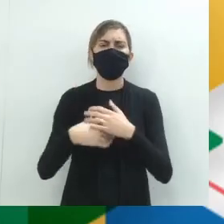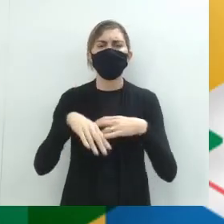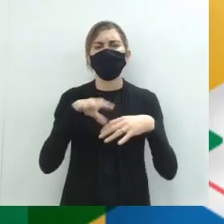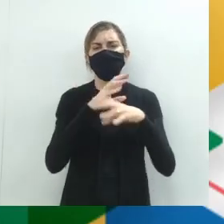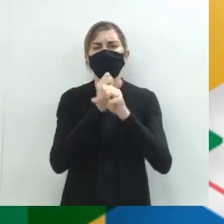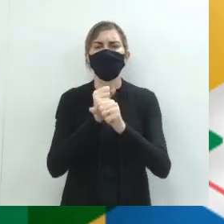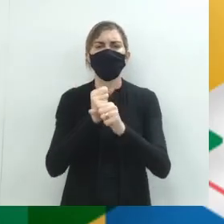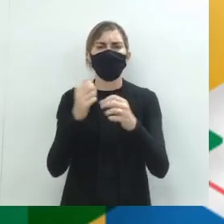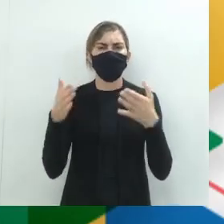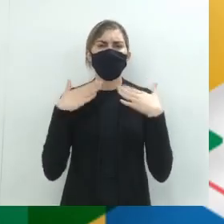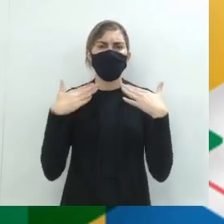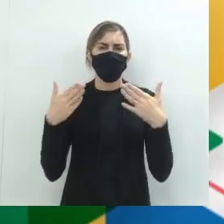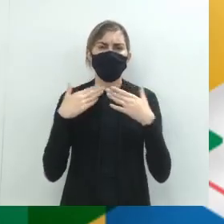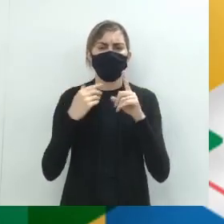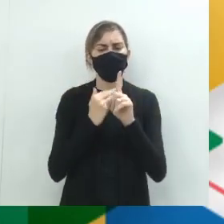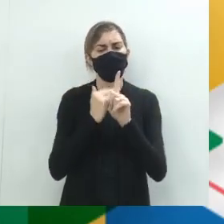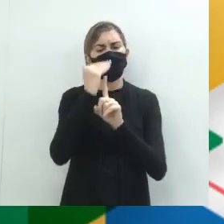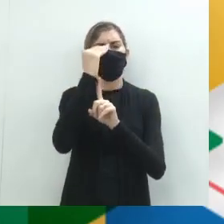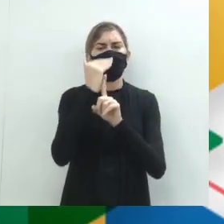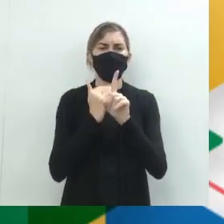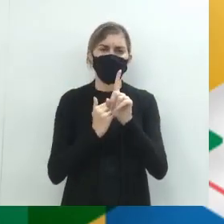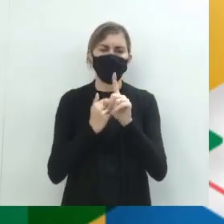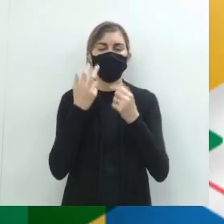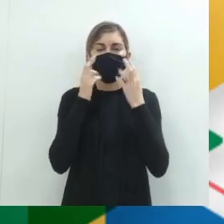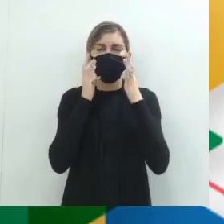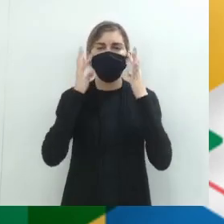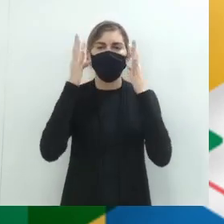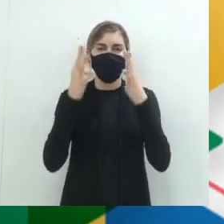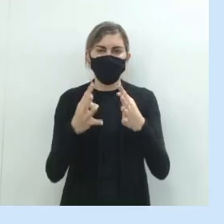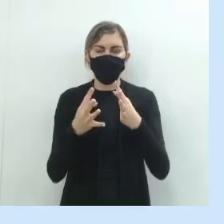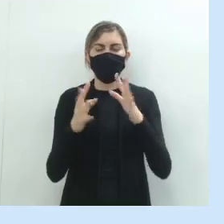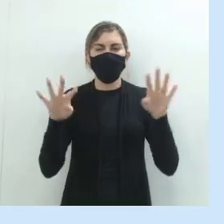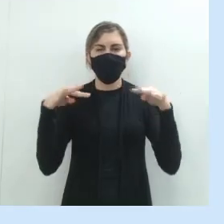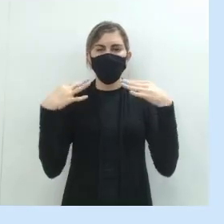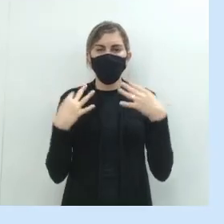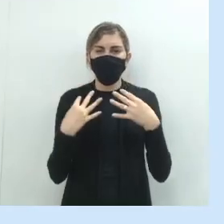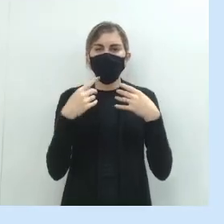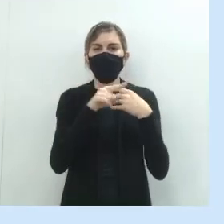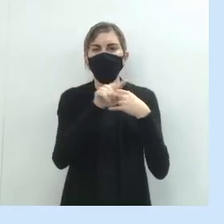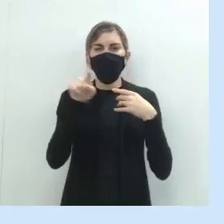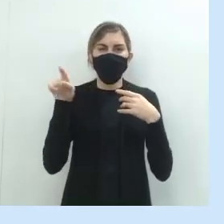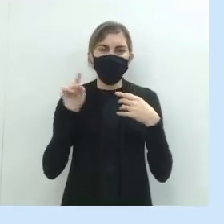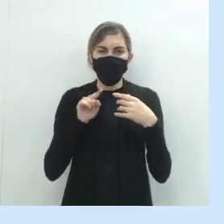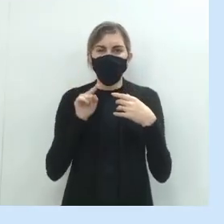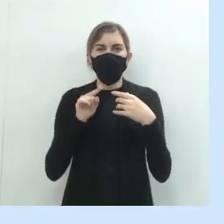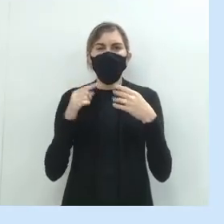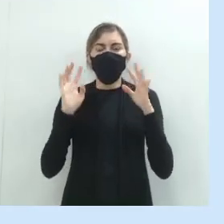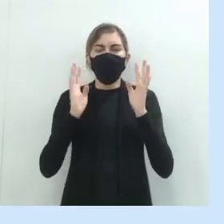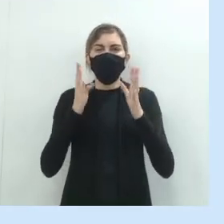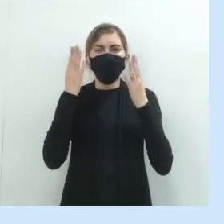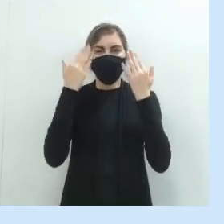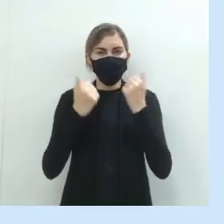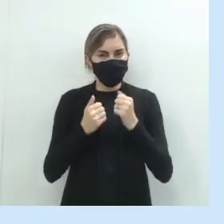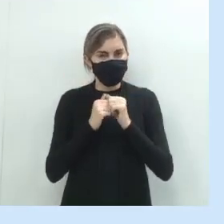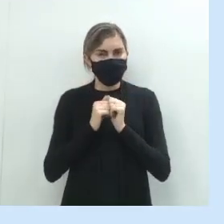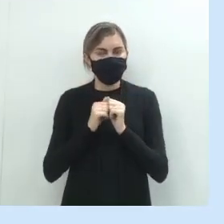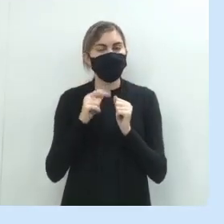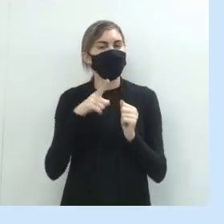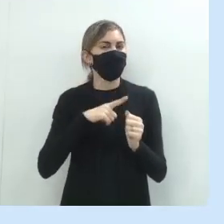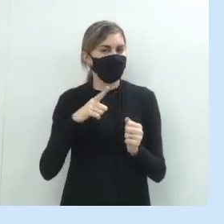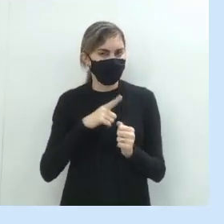medida do calor. Preste atenção e olha para mim. Valeu Aninha, você já sabe